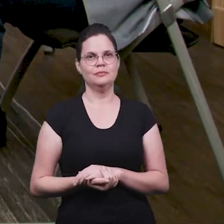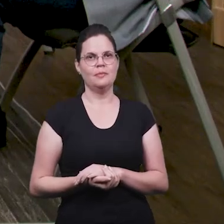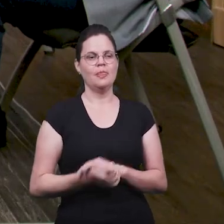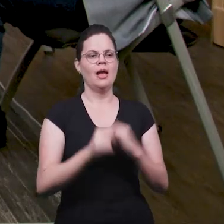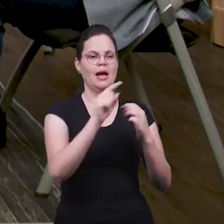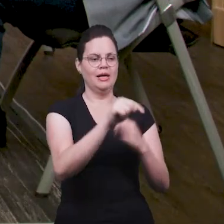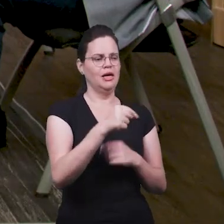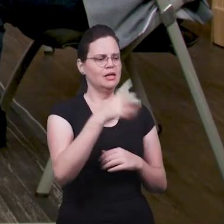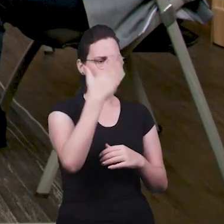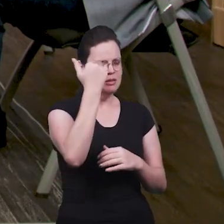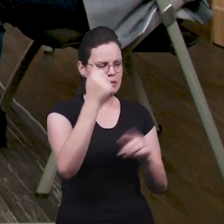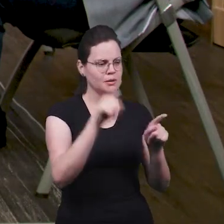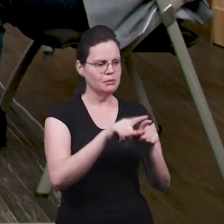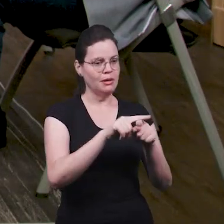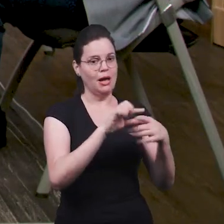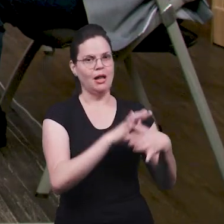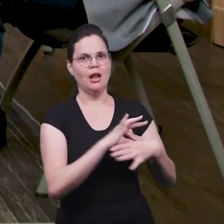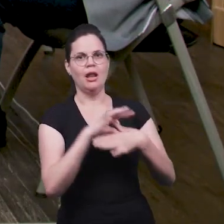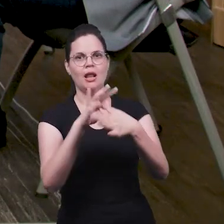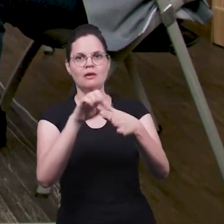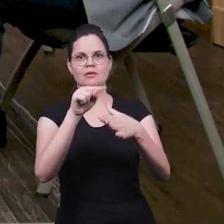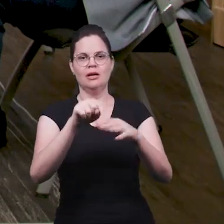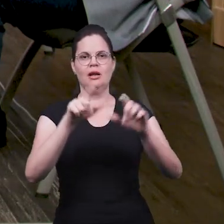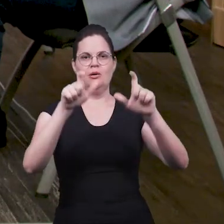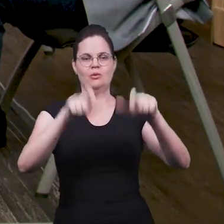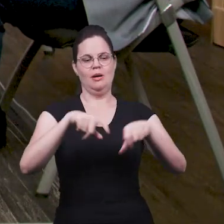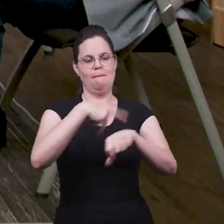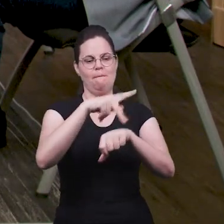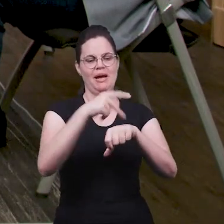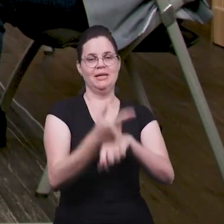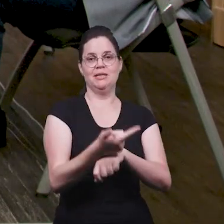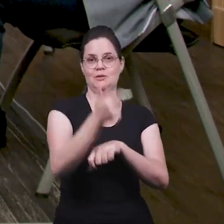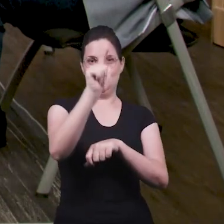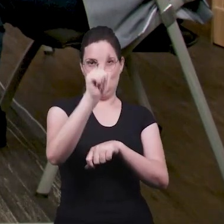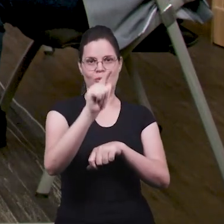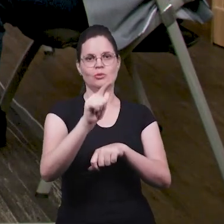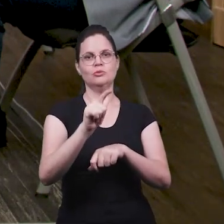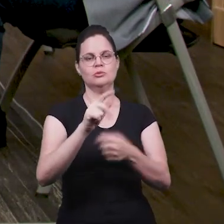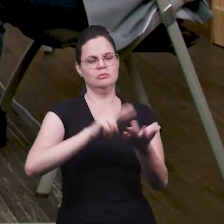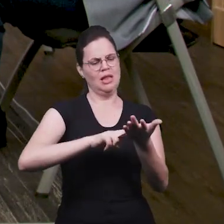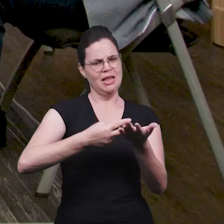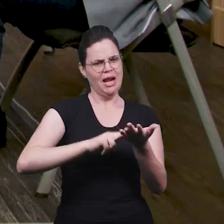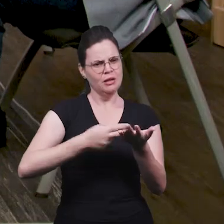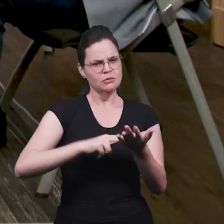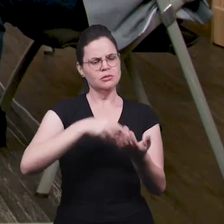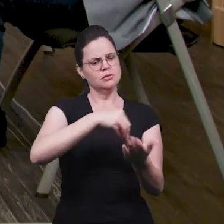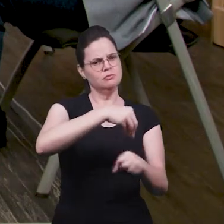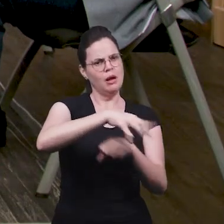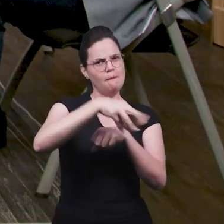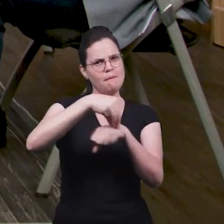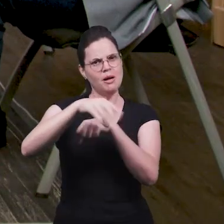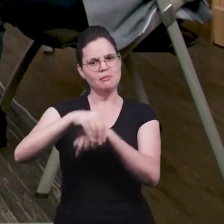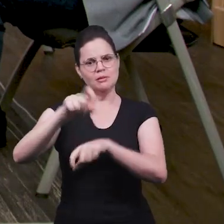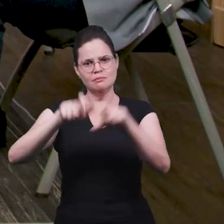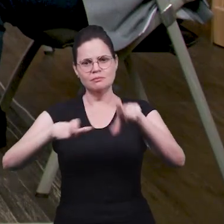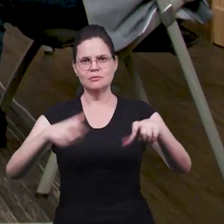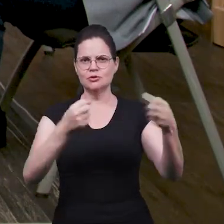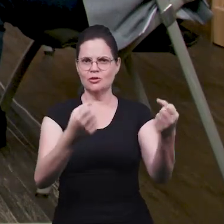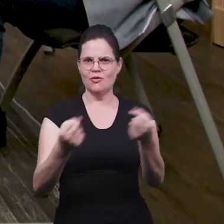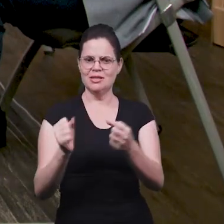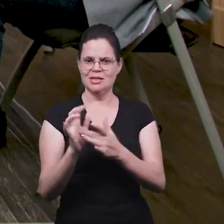Wycliffe. Então ele leva a palavra lá para os Países Baixos e começa a haver conversões, e